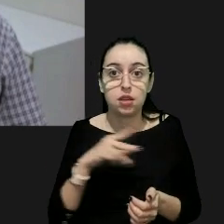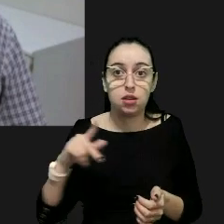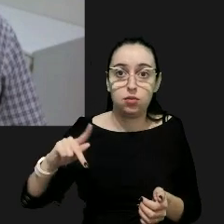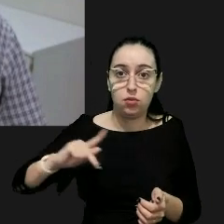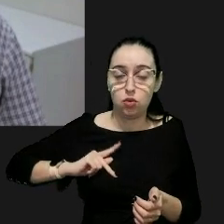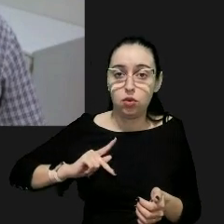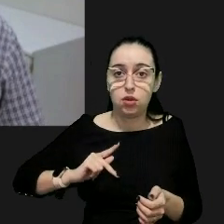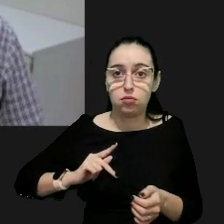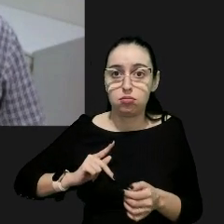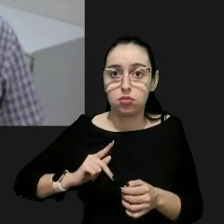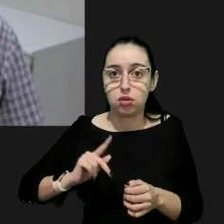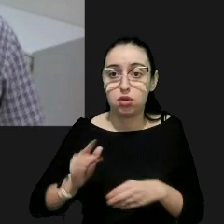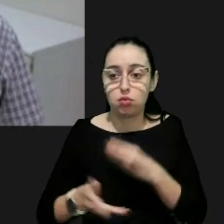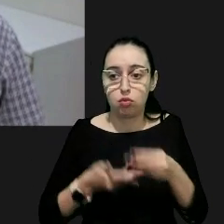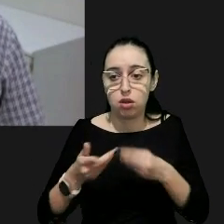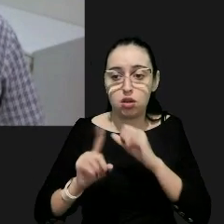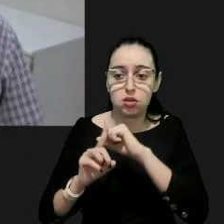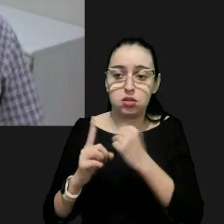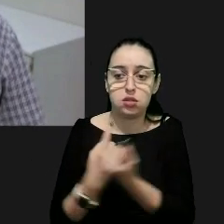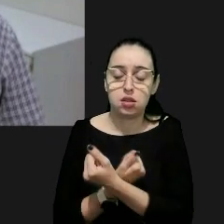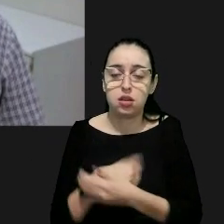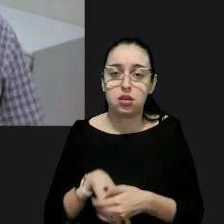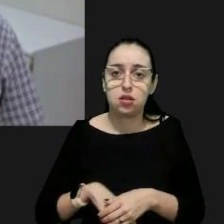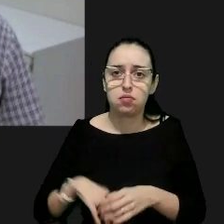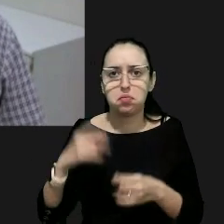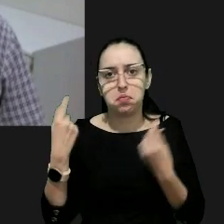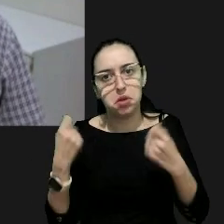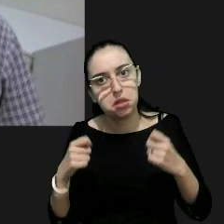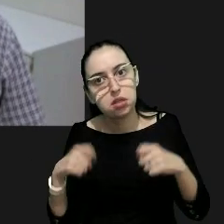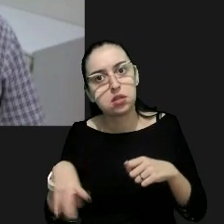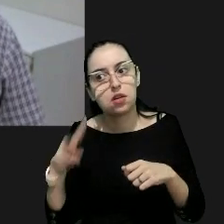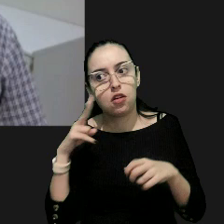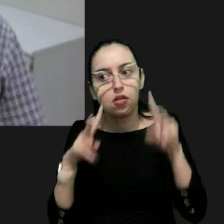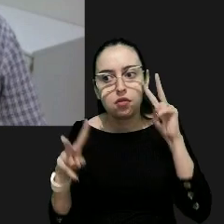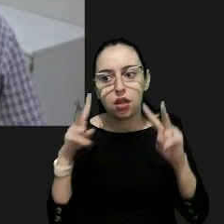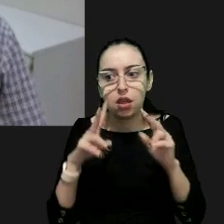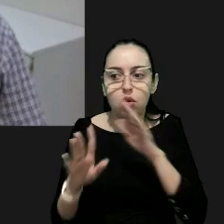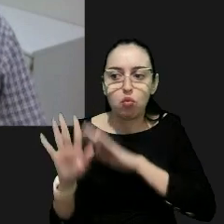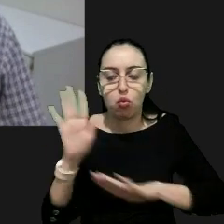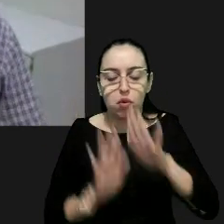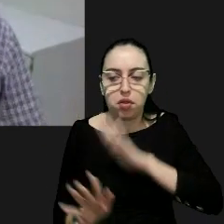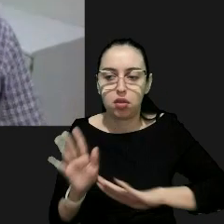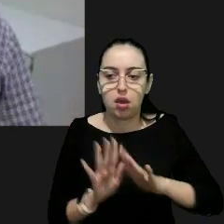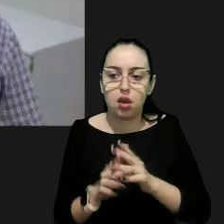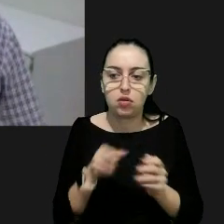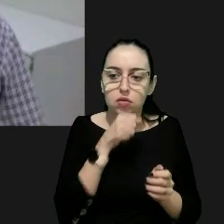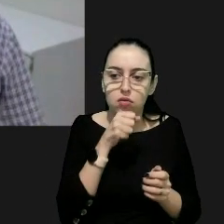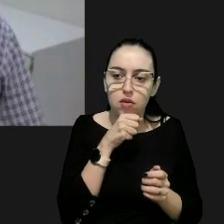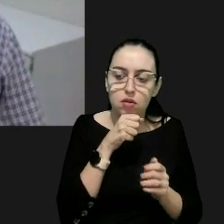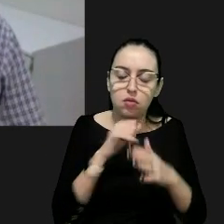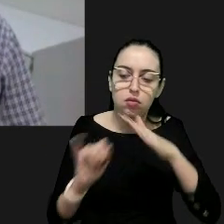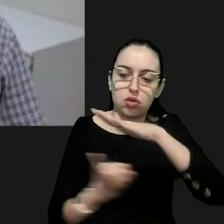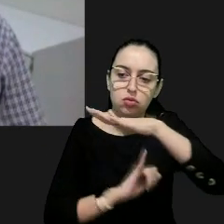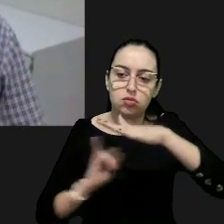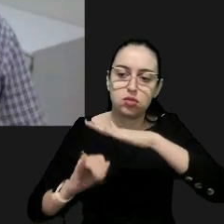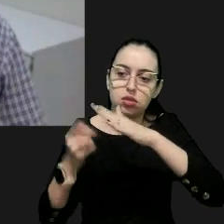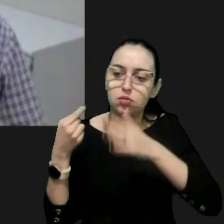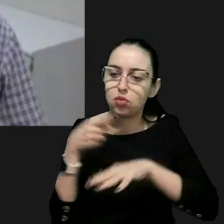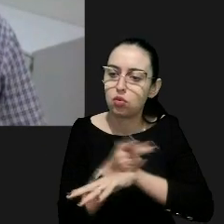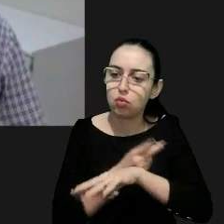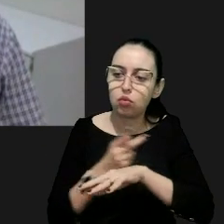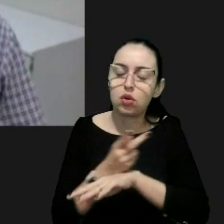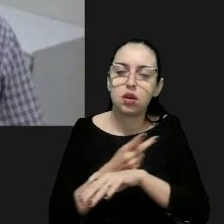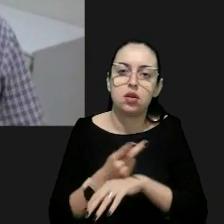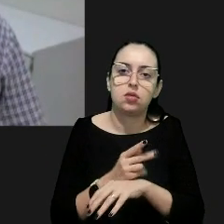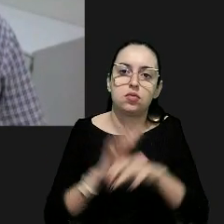sabe, eu acho que o Ministério Público que lida com a cidadania tem que ter esse olhar diferenciado, tem que olhar essas causas, a gente precisa ter ONGs que